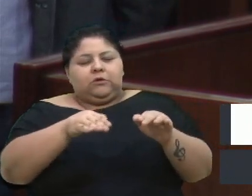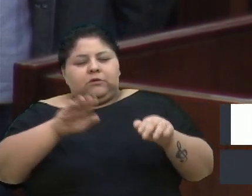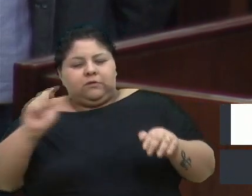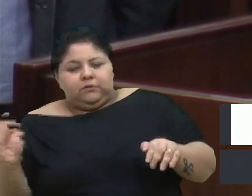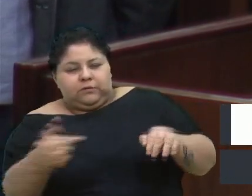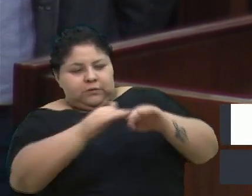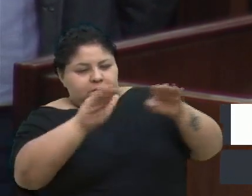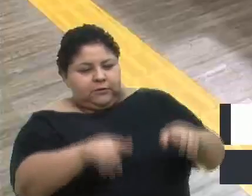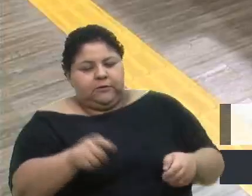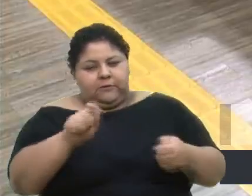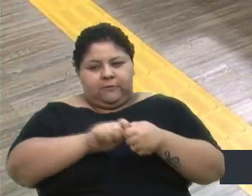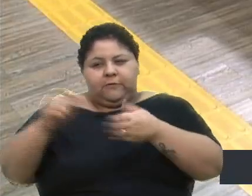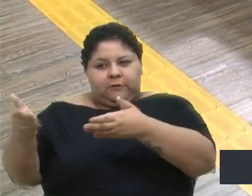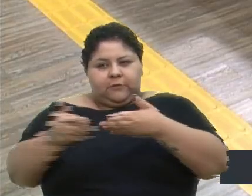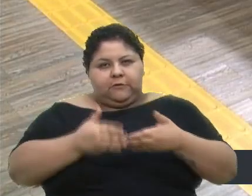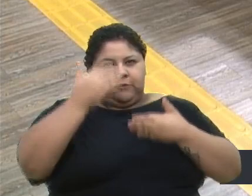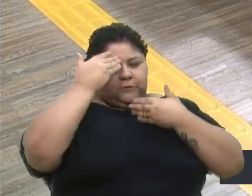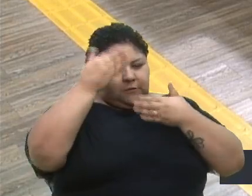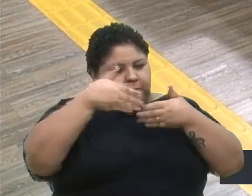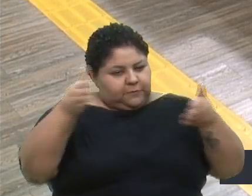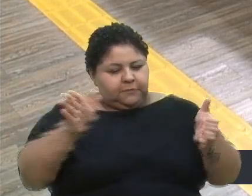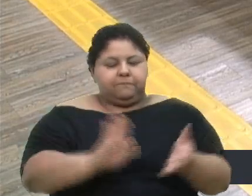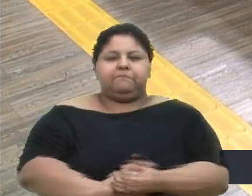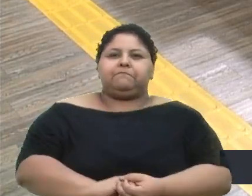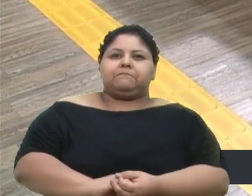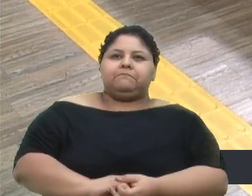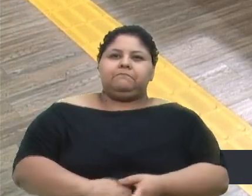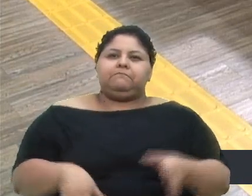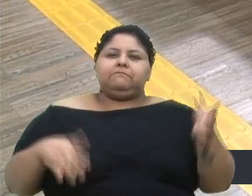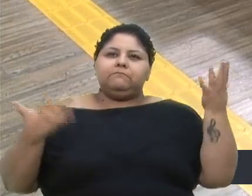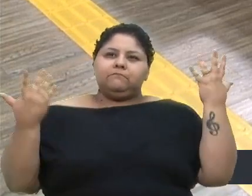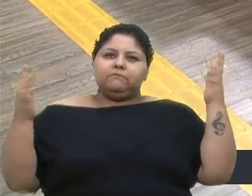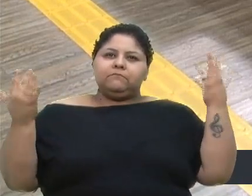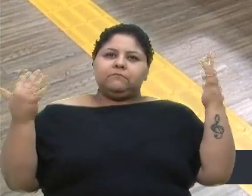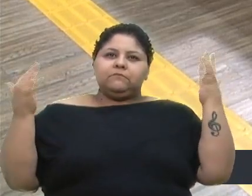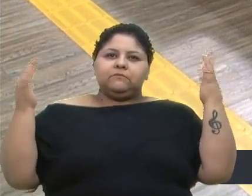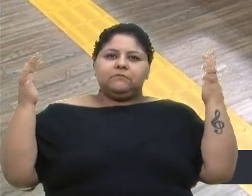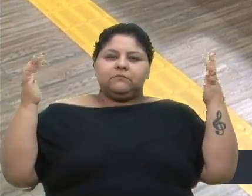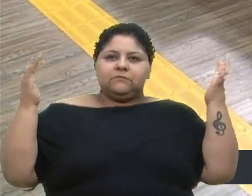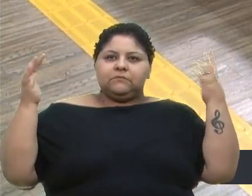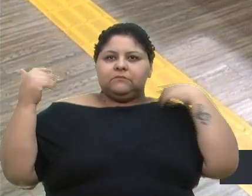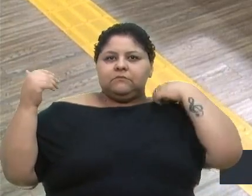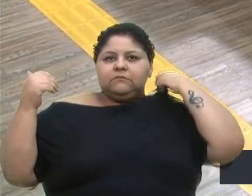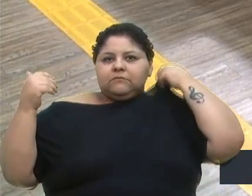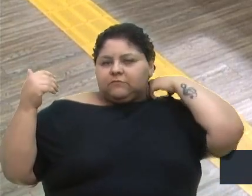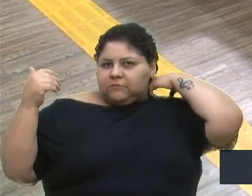Muito obrigado pelo espaço. Obrigado.